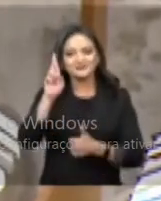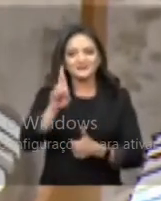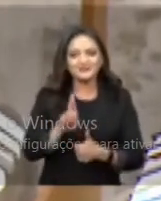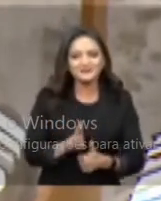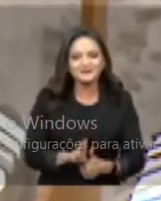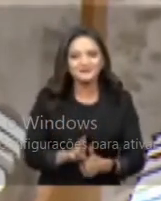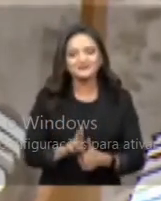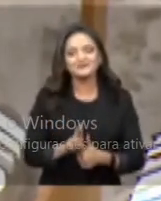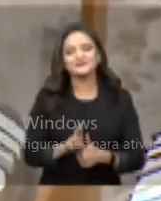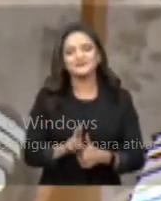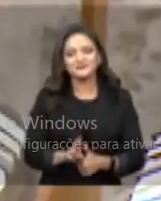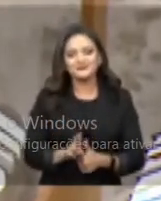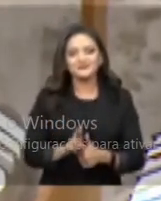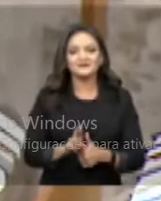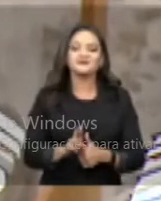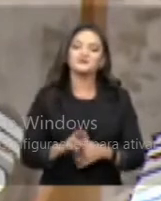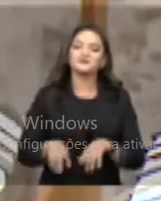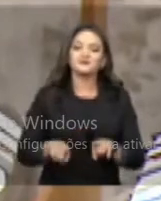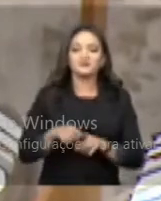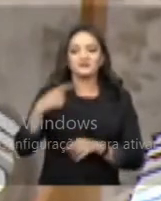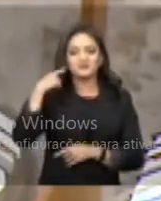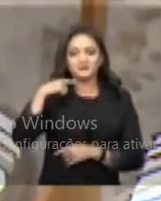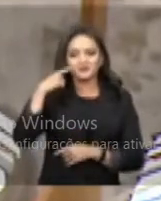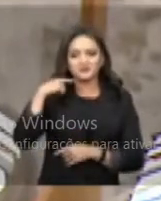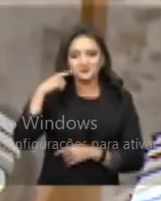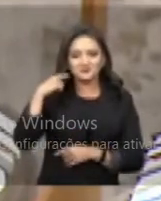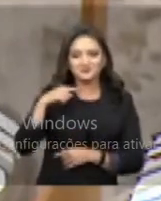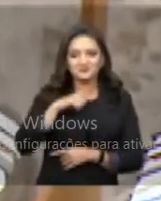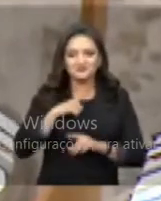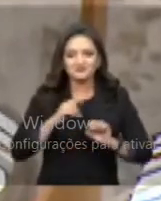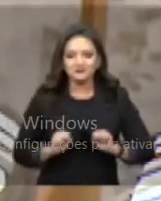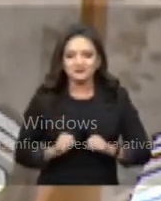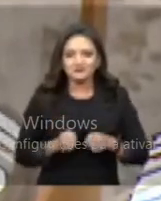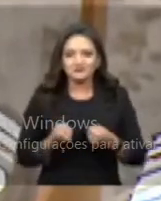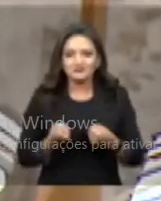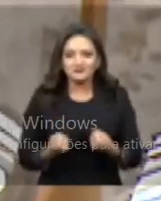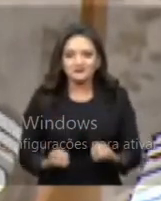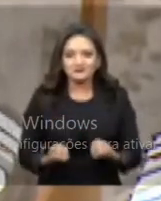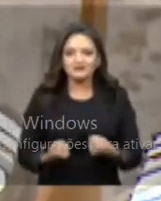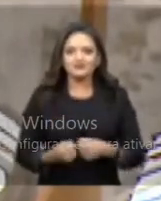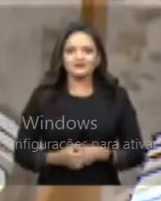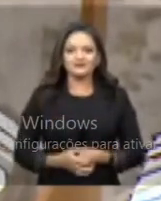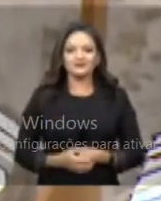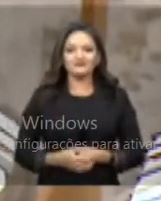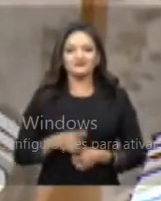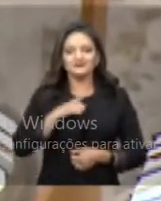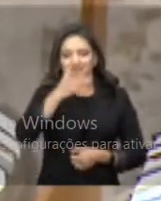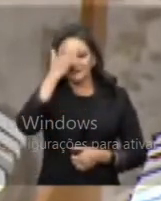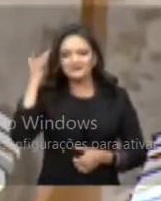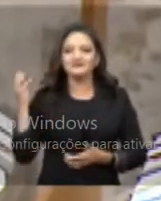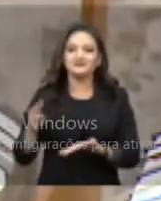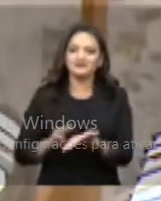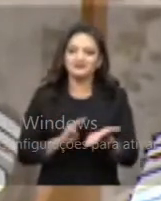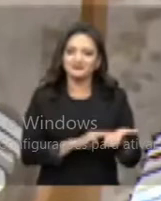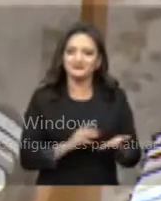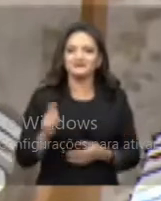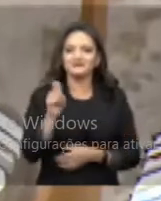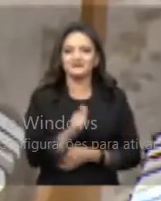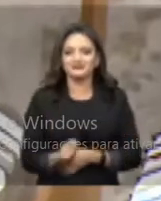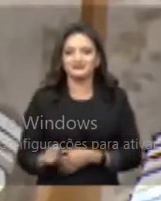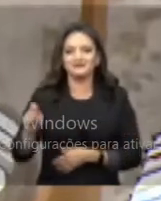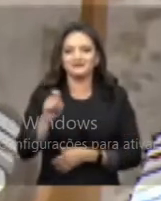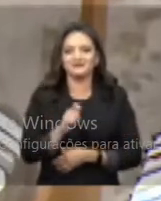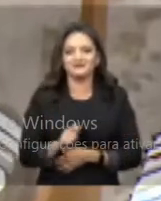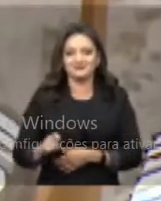República, hoje advogado, e que fez a defesa dos membros, dos associados